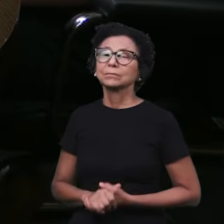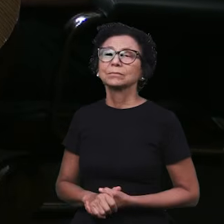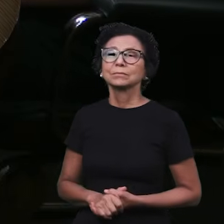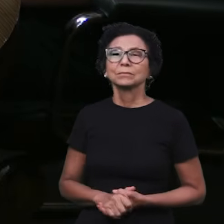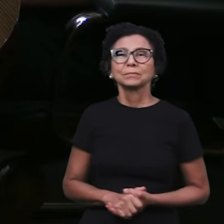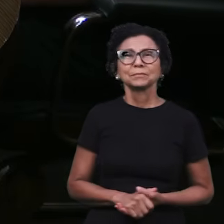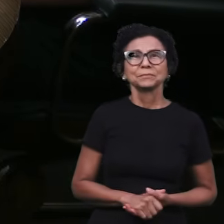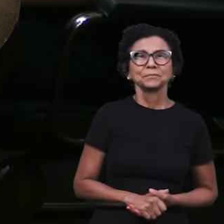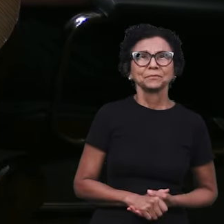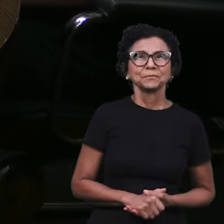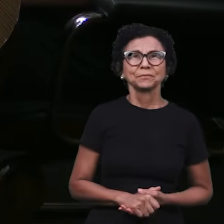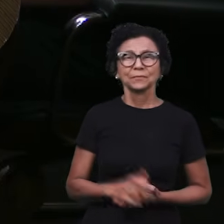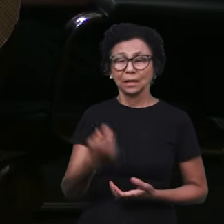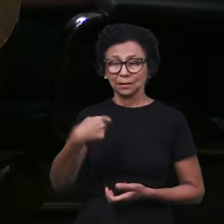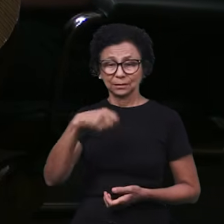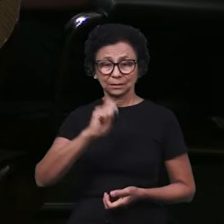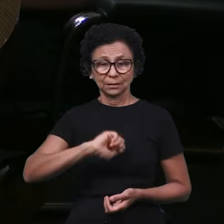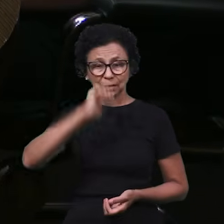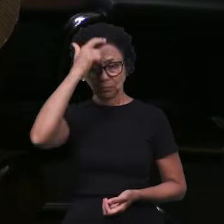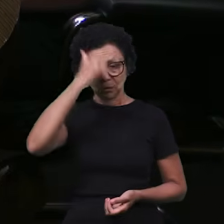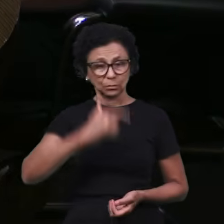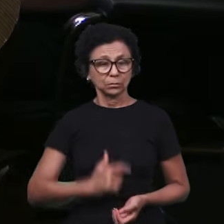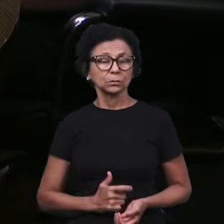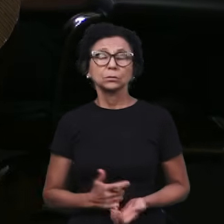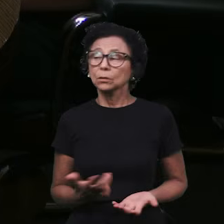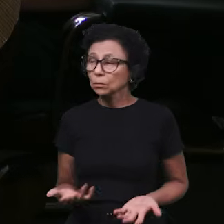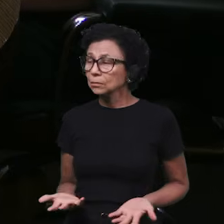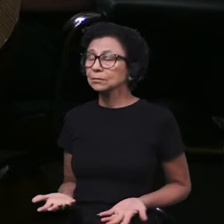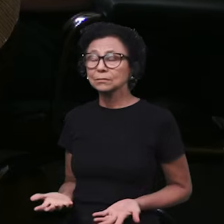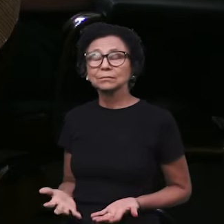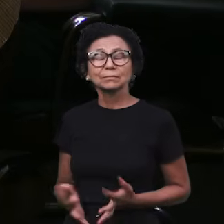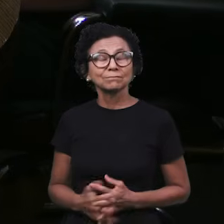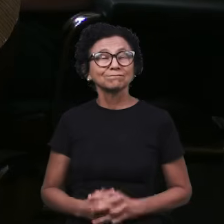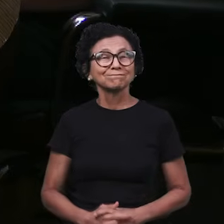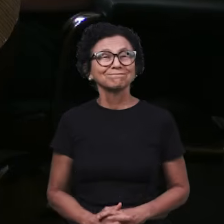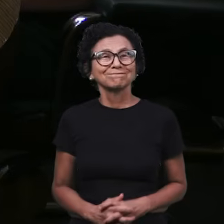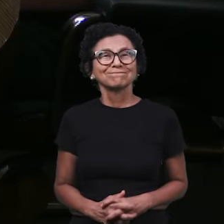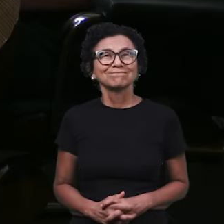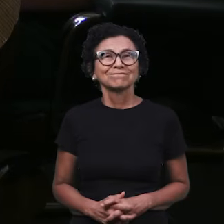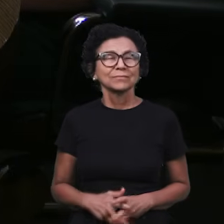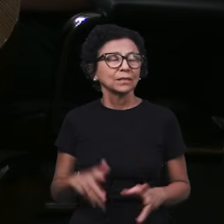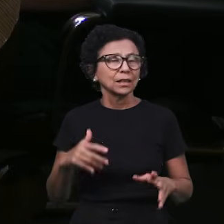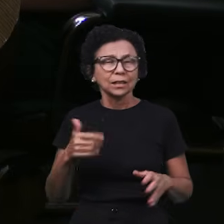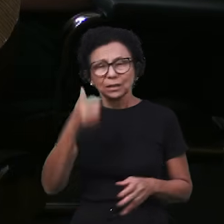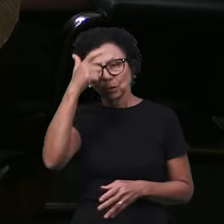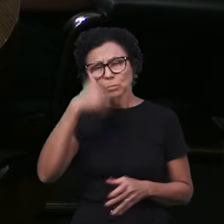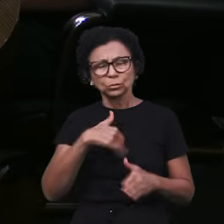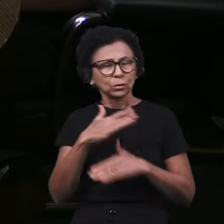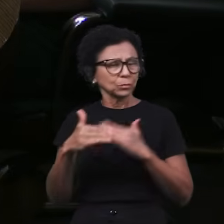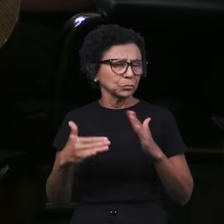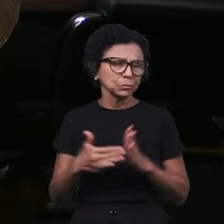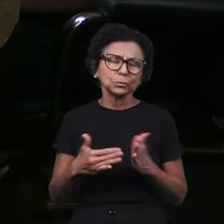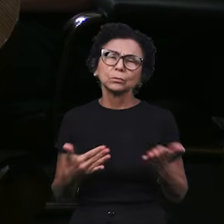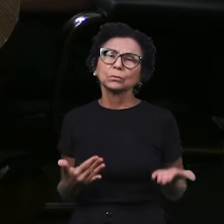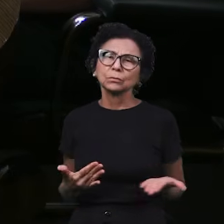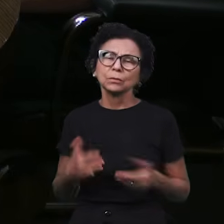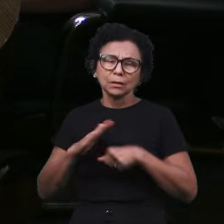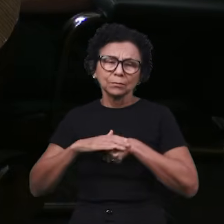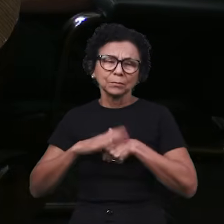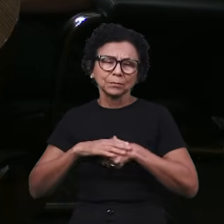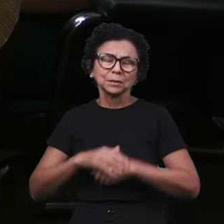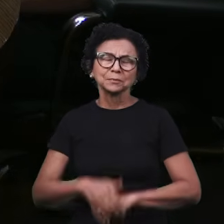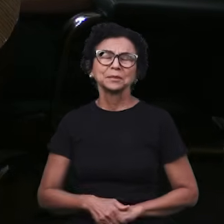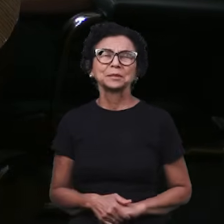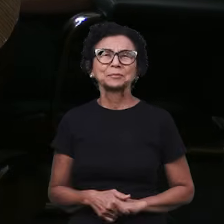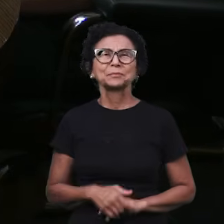Tipo, meu sinal, eu sou, né? Eu sou. Eu sou tudo, eu sou. Então, aí aqui agora começa as comparações,